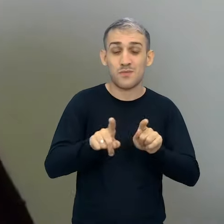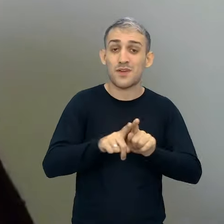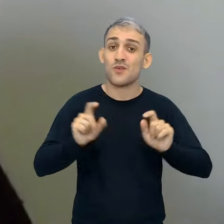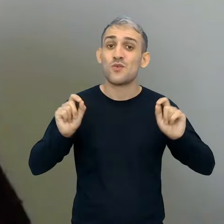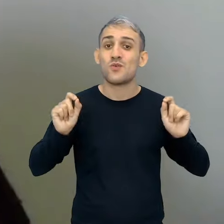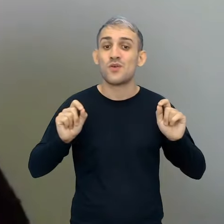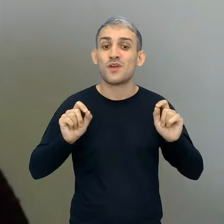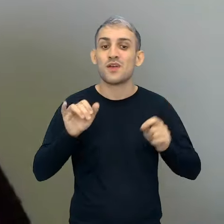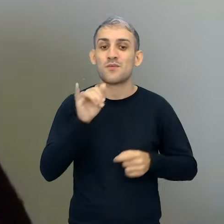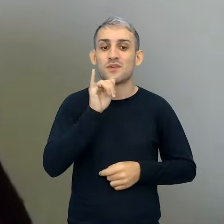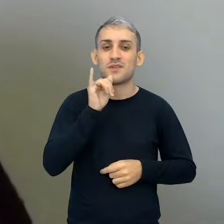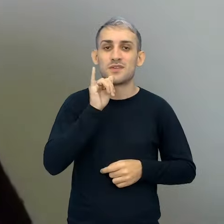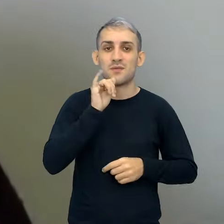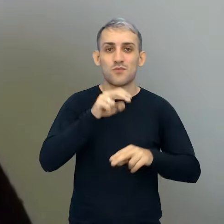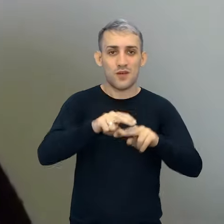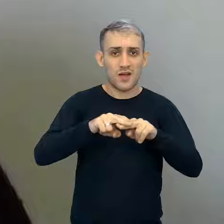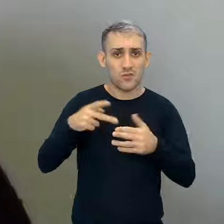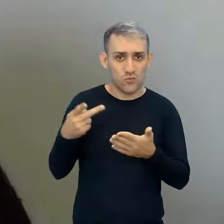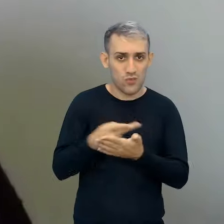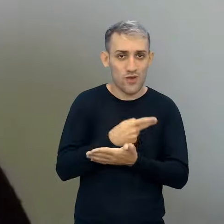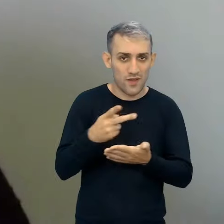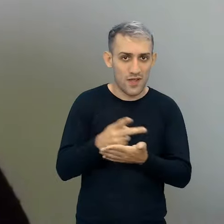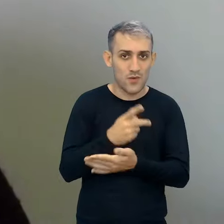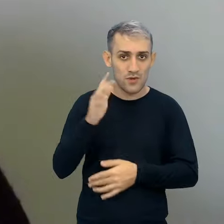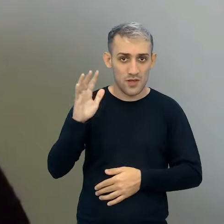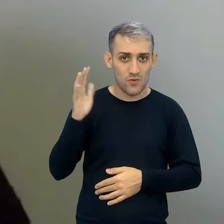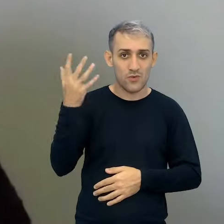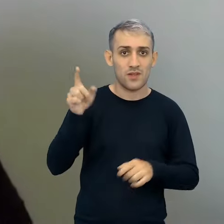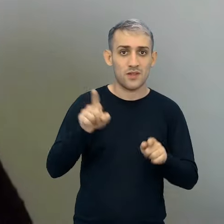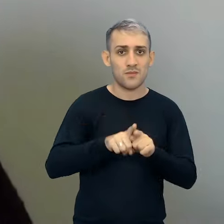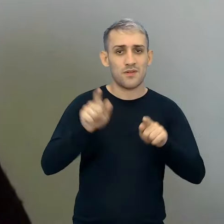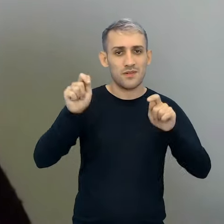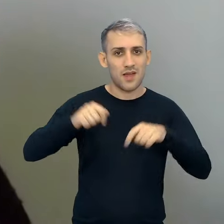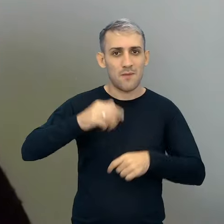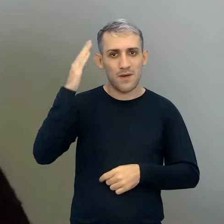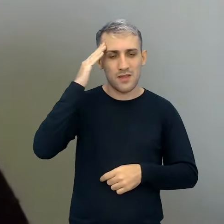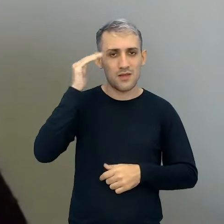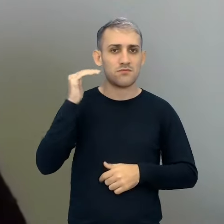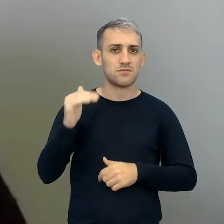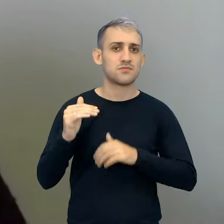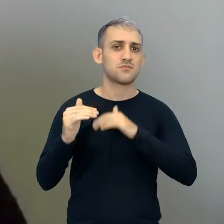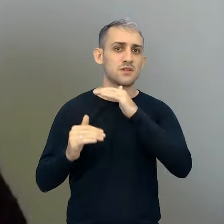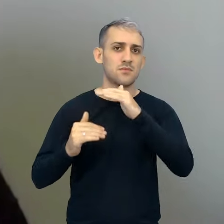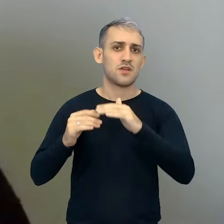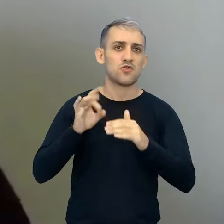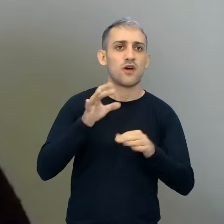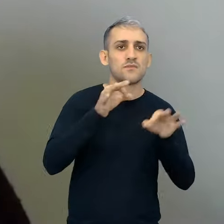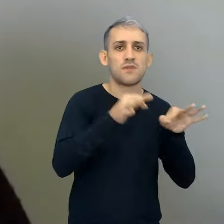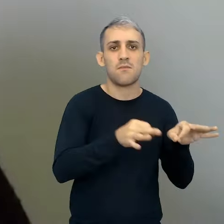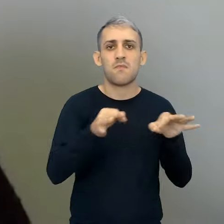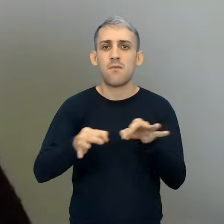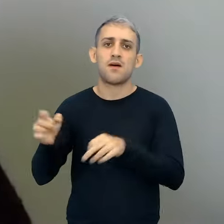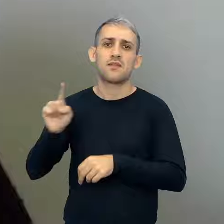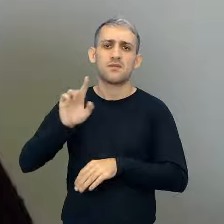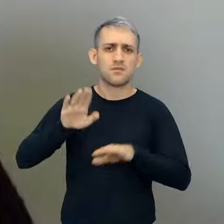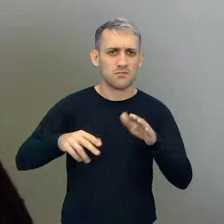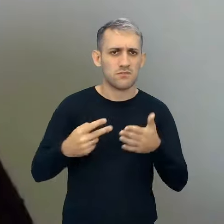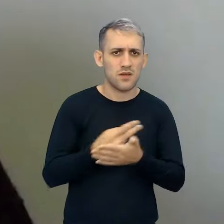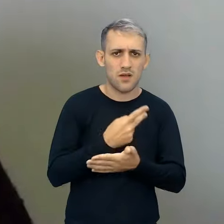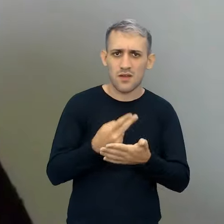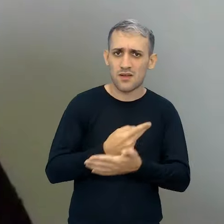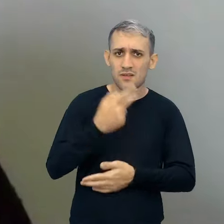é através do erro que se constrói que se reconstrói novos saberes e não só do acerto dessa exigência de